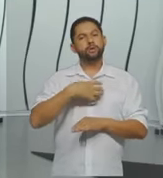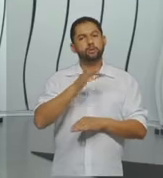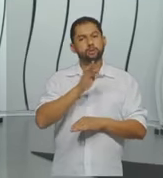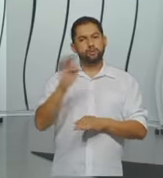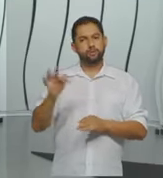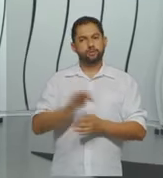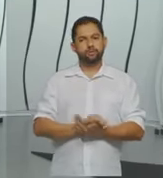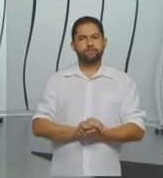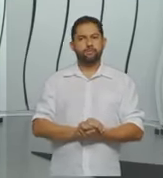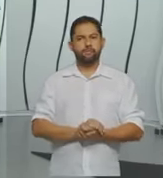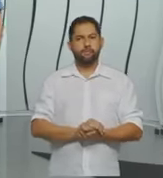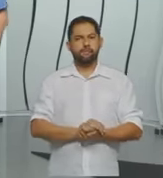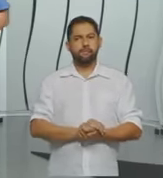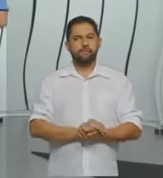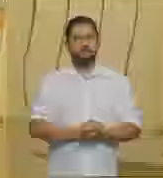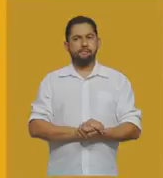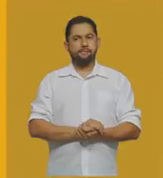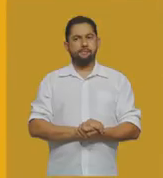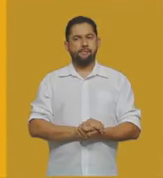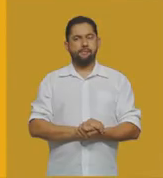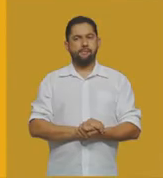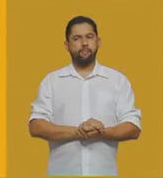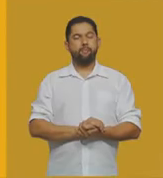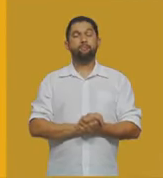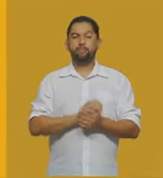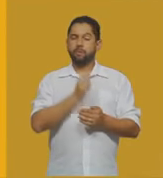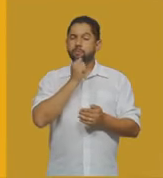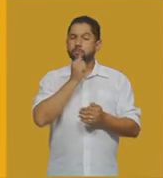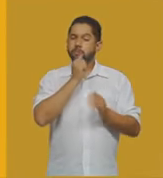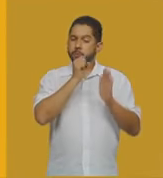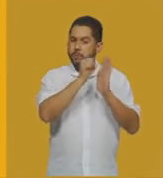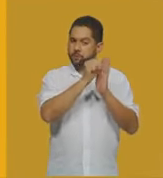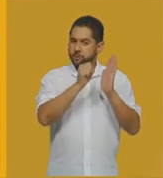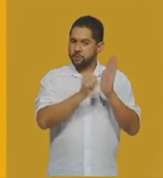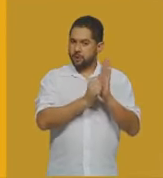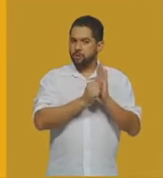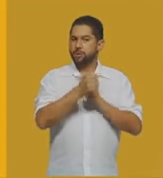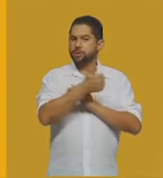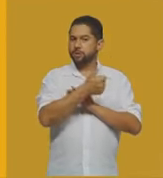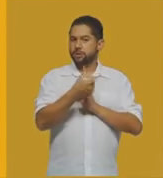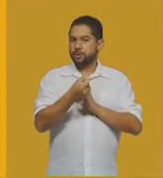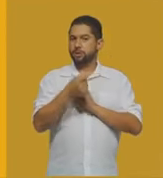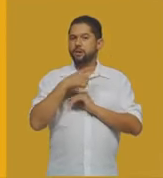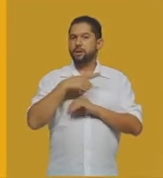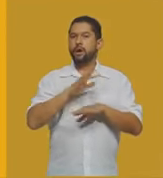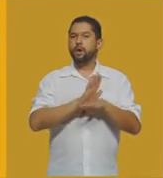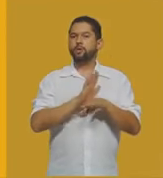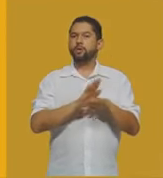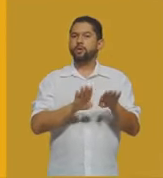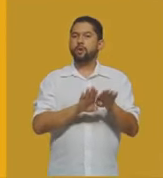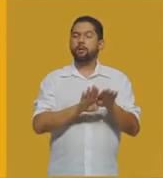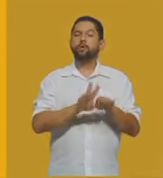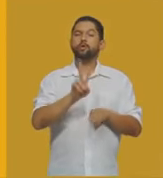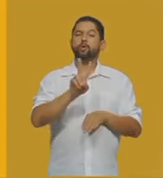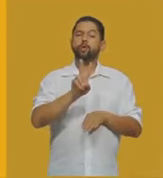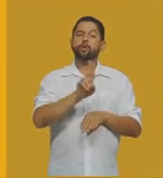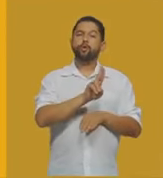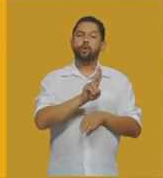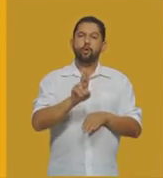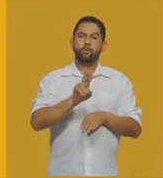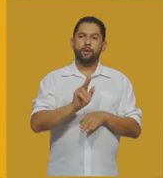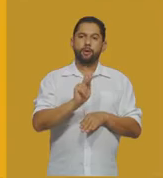XVI, nós temos aqui a contribuição de dois nomes que são fundamentais para explicar